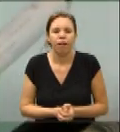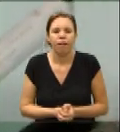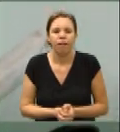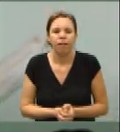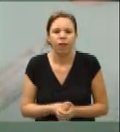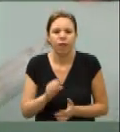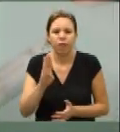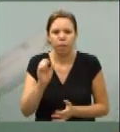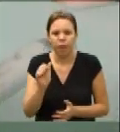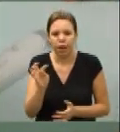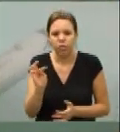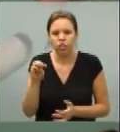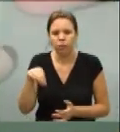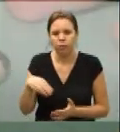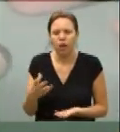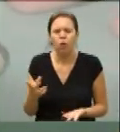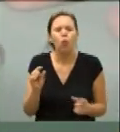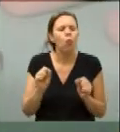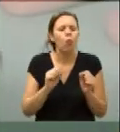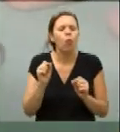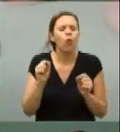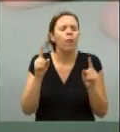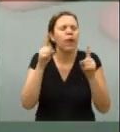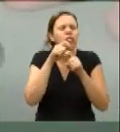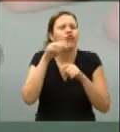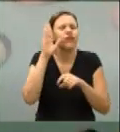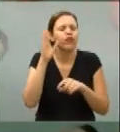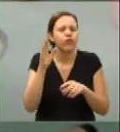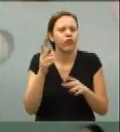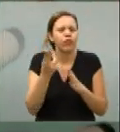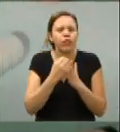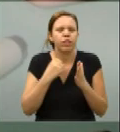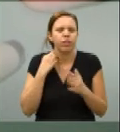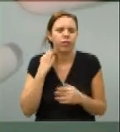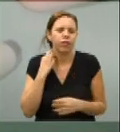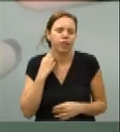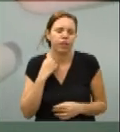O que é mais difícil de desenhar? O que é mais difícil?